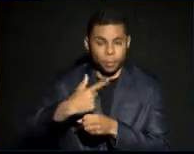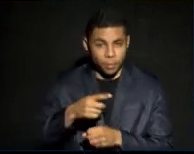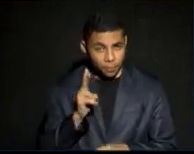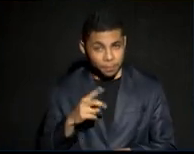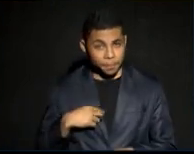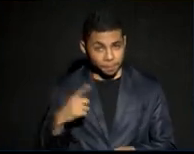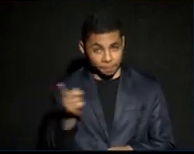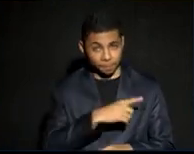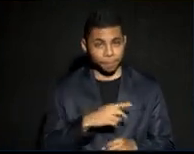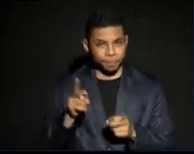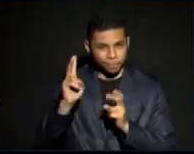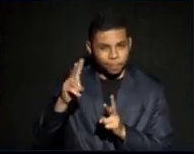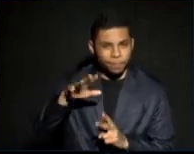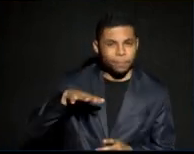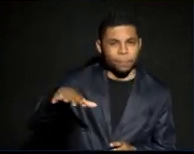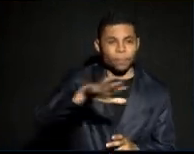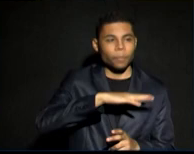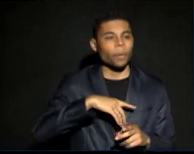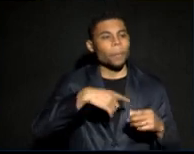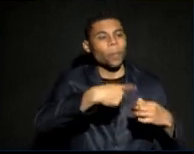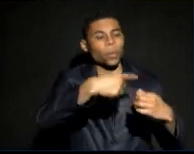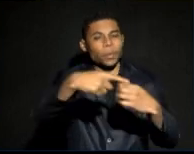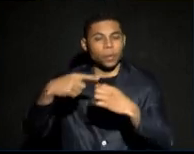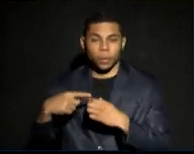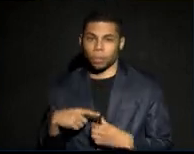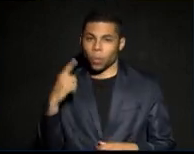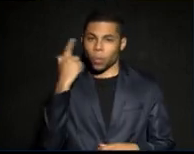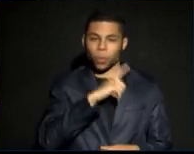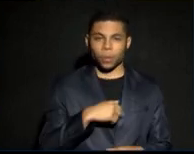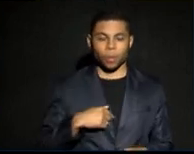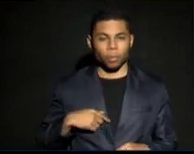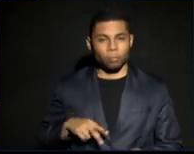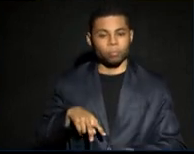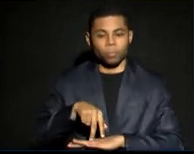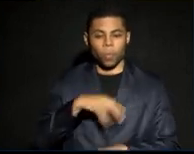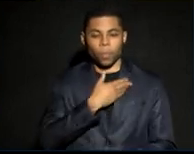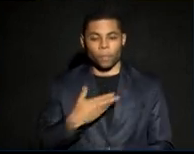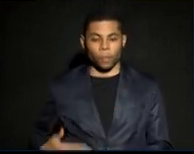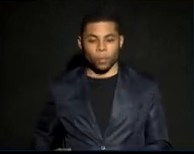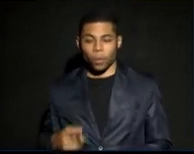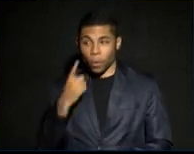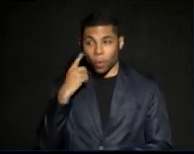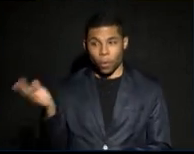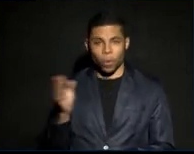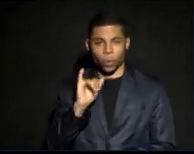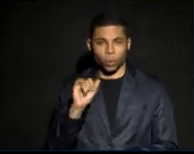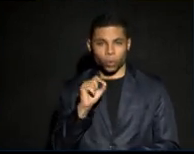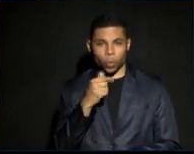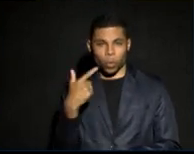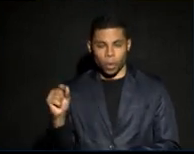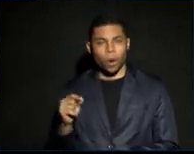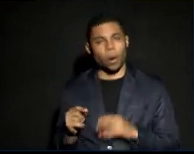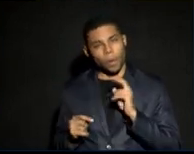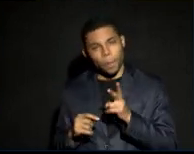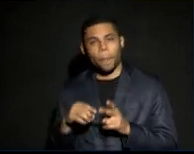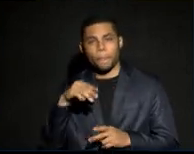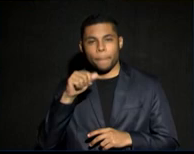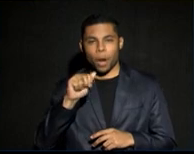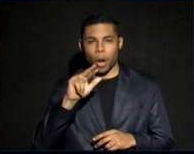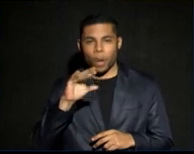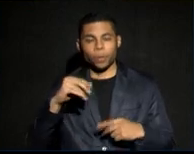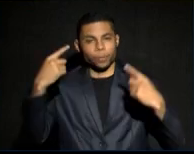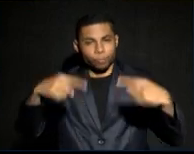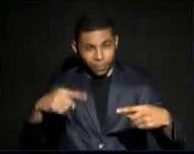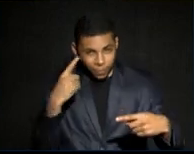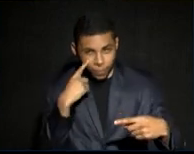nos municípios ela é importante é pro eleição de Governador olha eleição do João 2018 quando mais foi para o segundo turno